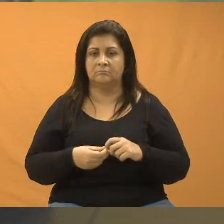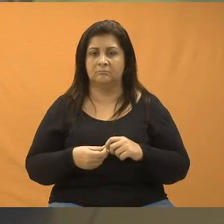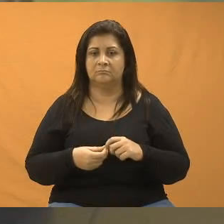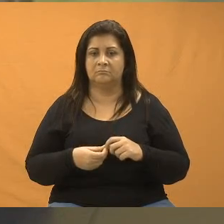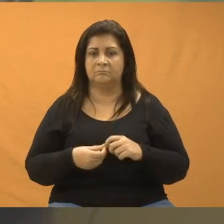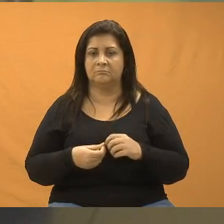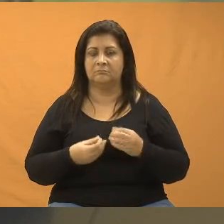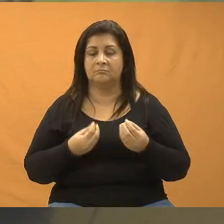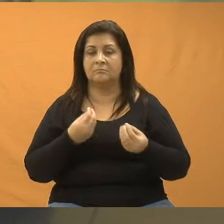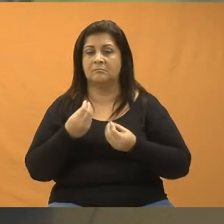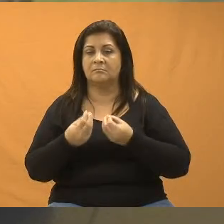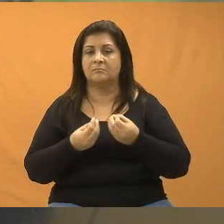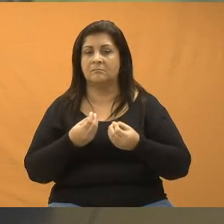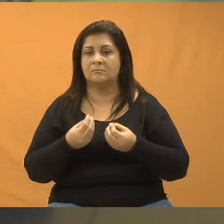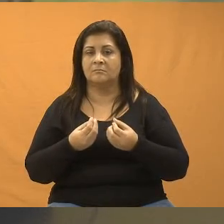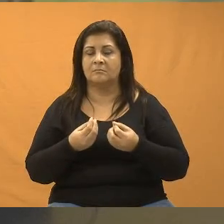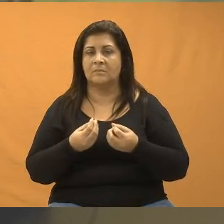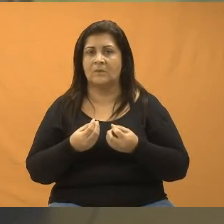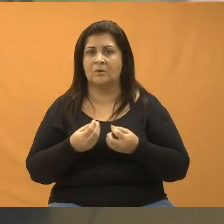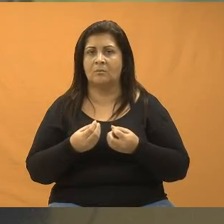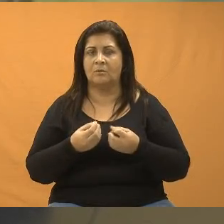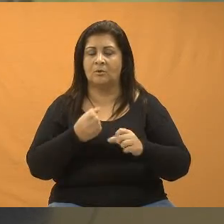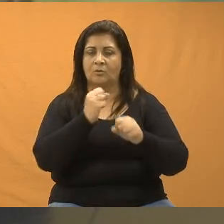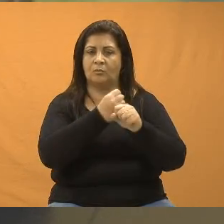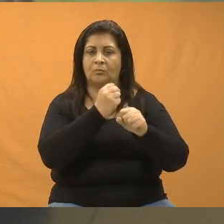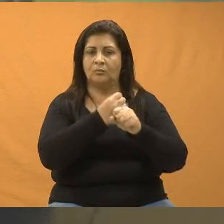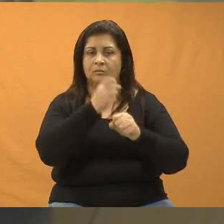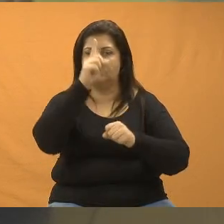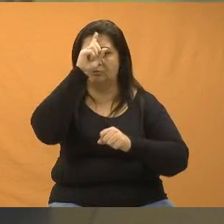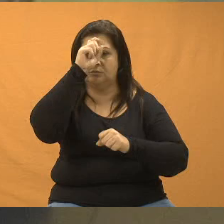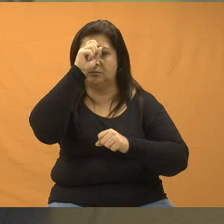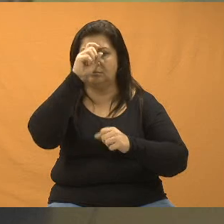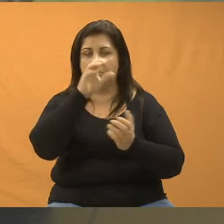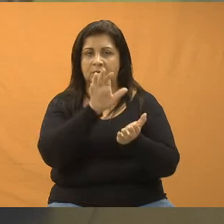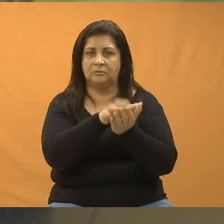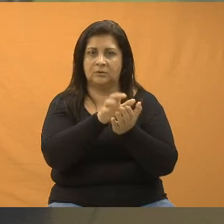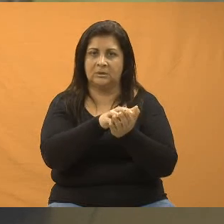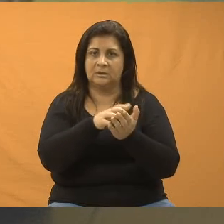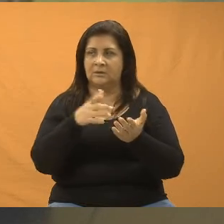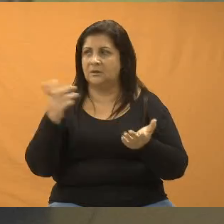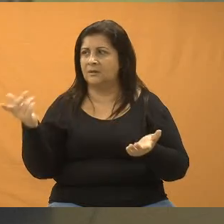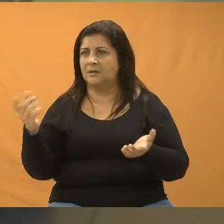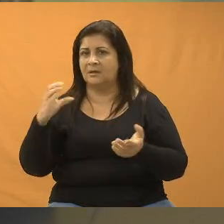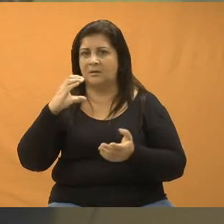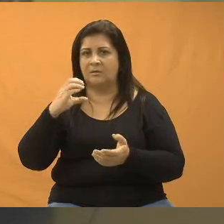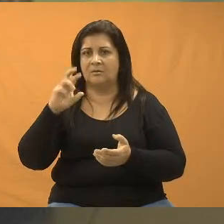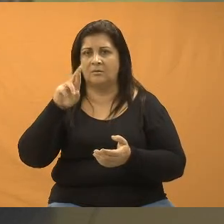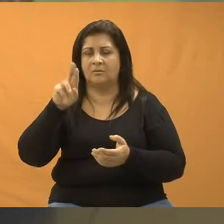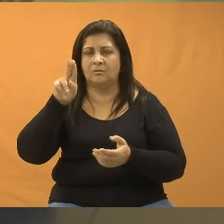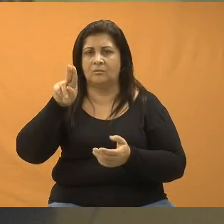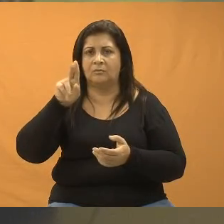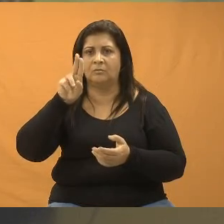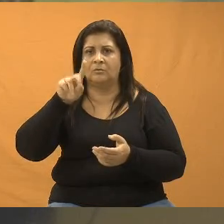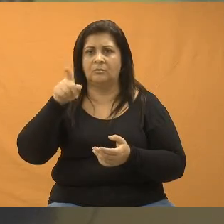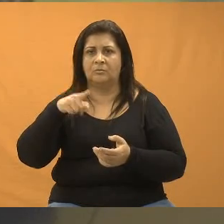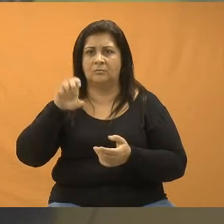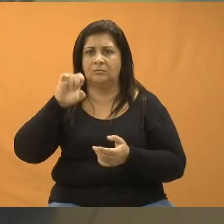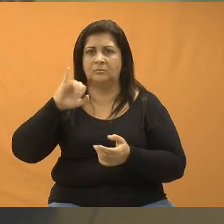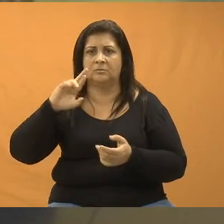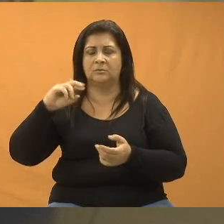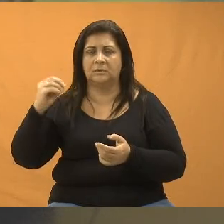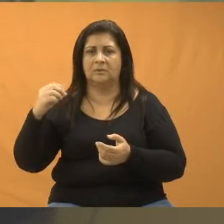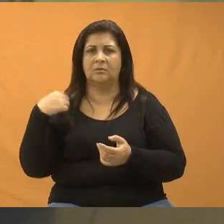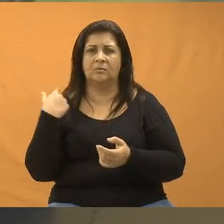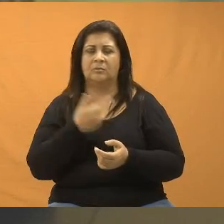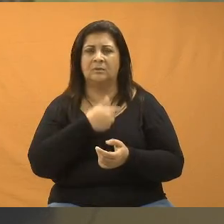como essa contingência de construir um hospital municipal em Cruzeiro e em Jacareí. Eu vou continuar brigando por Jacareí. A gente entende que nós temos na